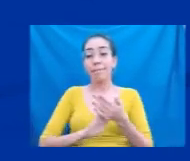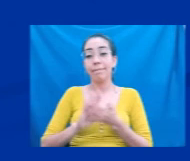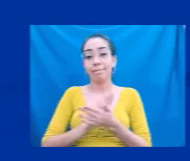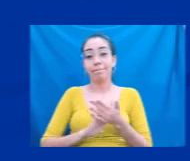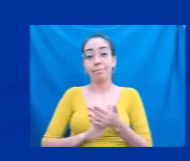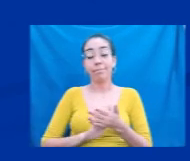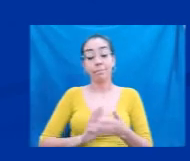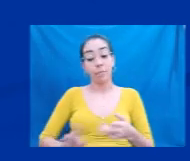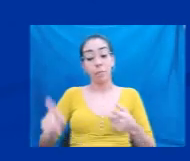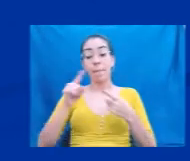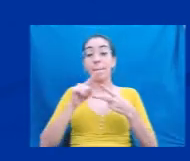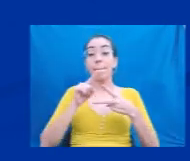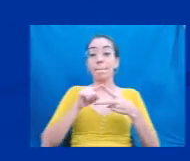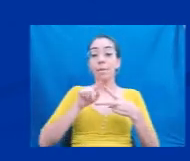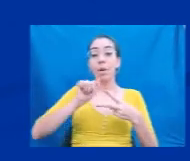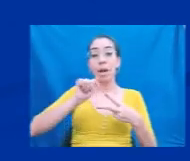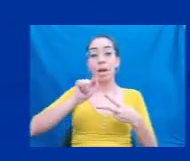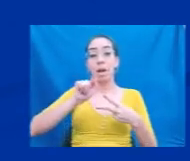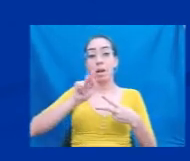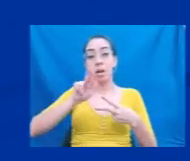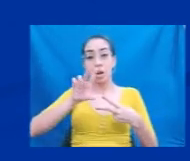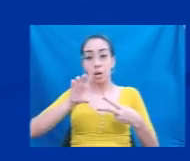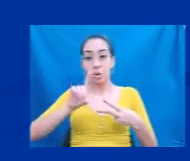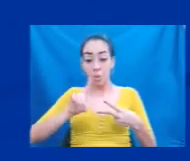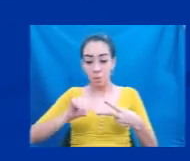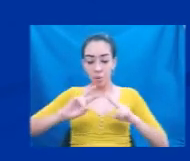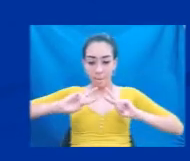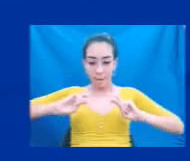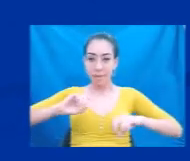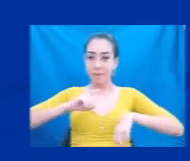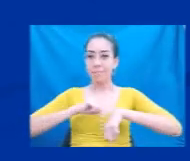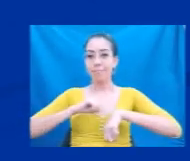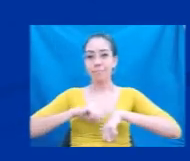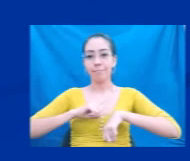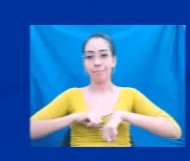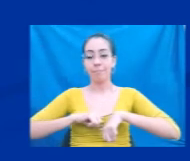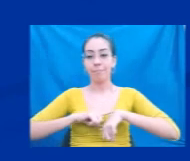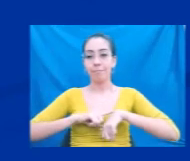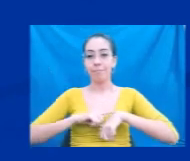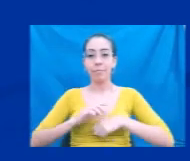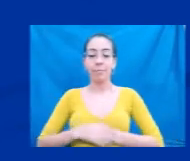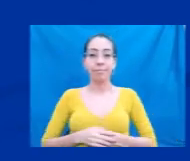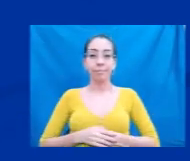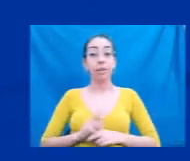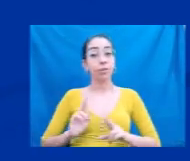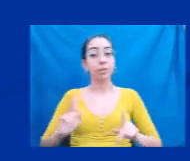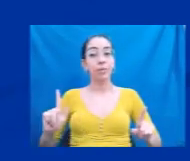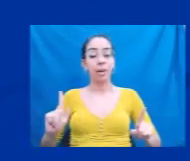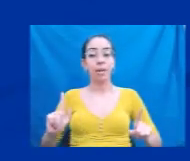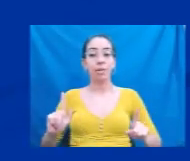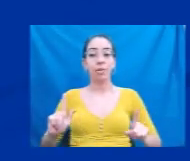uma atenção maior do que essas substâncias que, por vezes, não manifestam esses efeitos